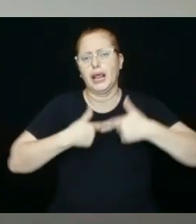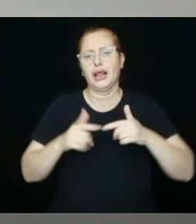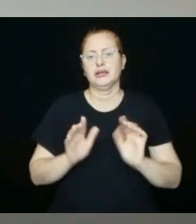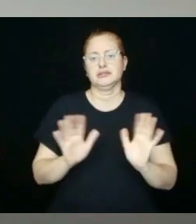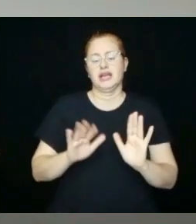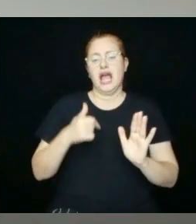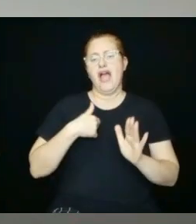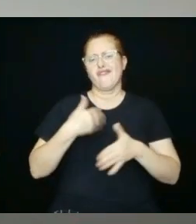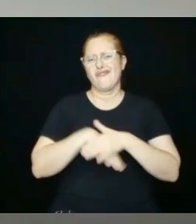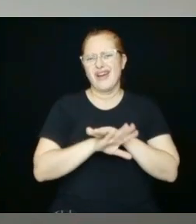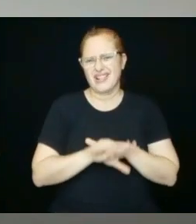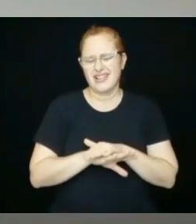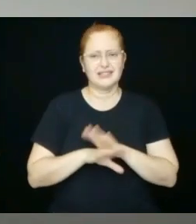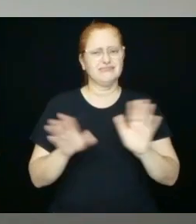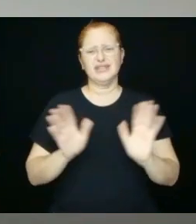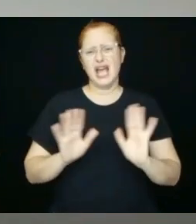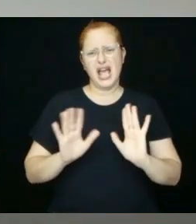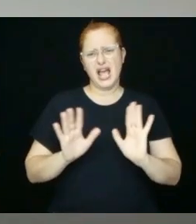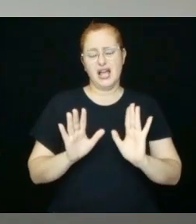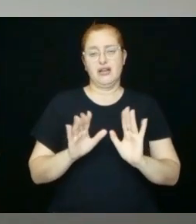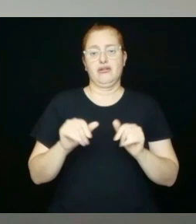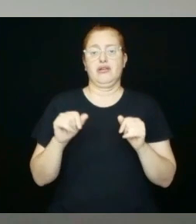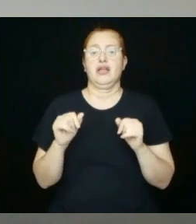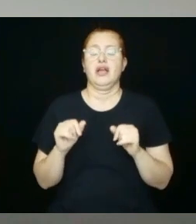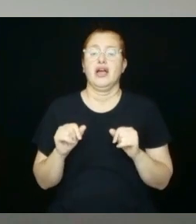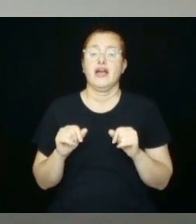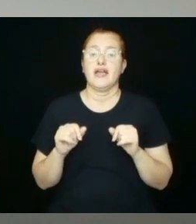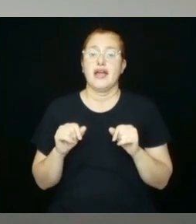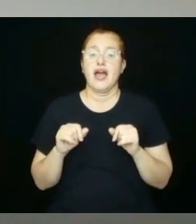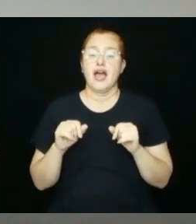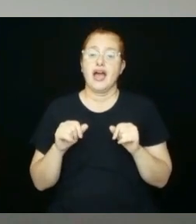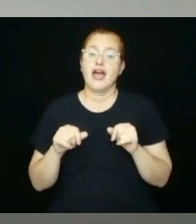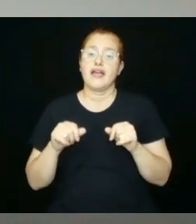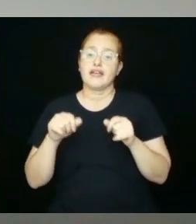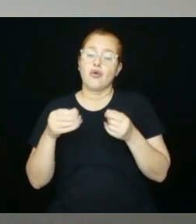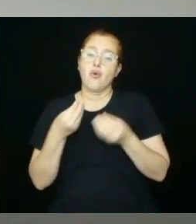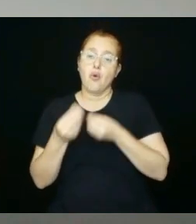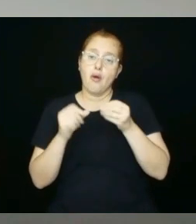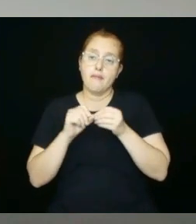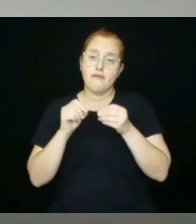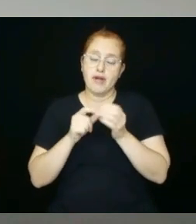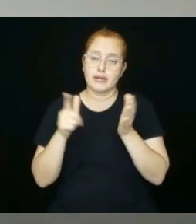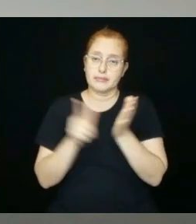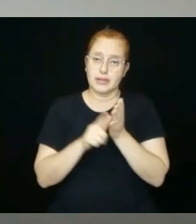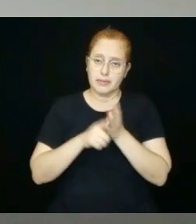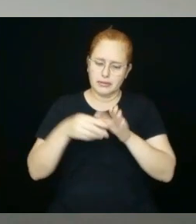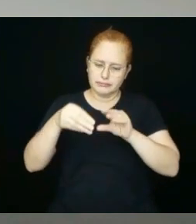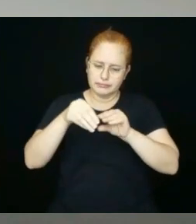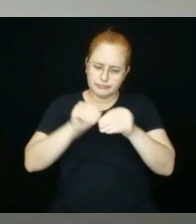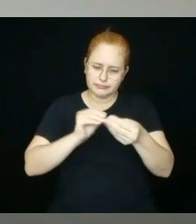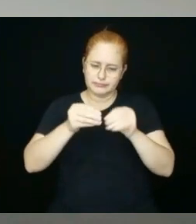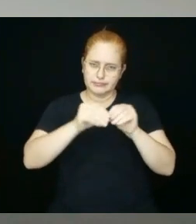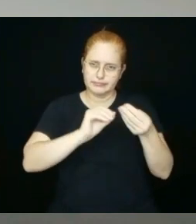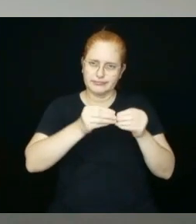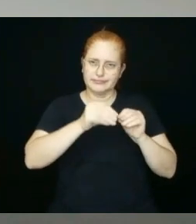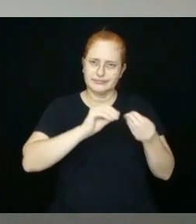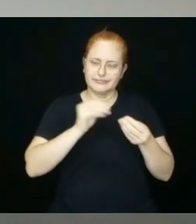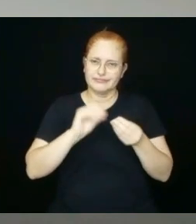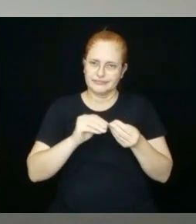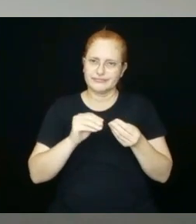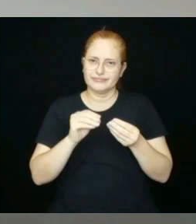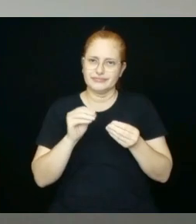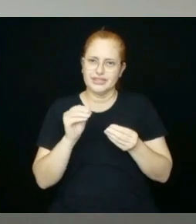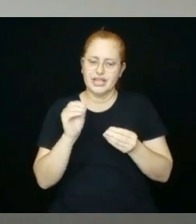guardar só porque eu trabalhei nisso. Não. Aí para fazer o papel a gente rasga, né, faz quadradinhos de desenho e